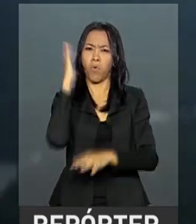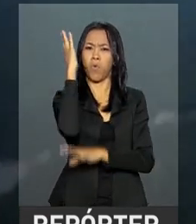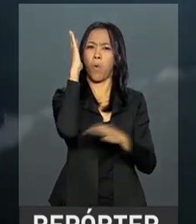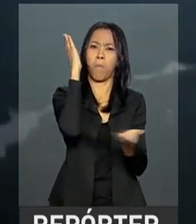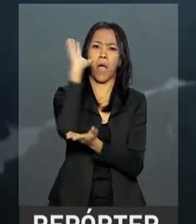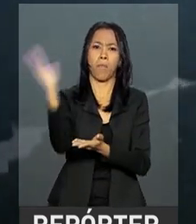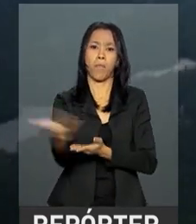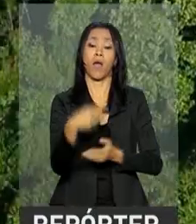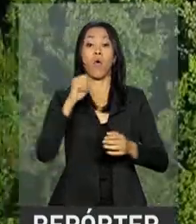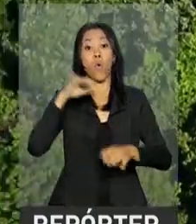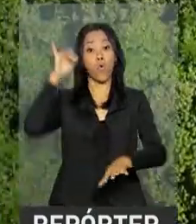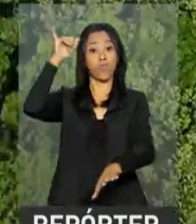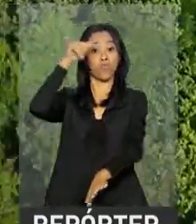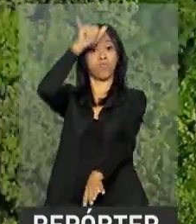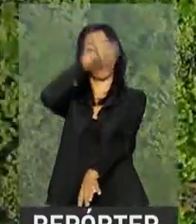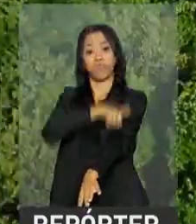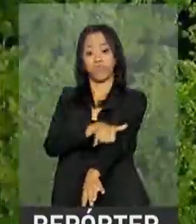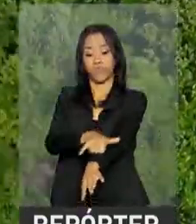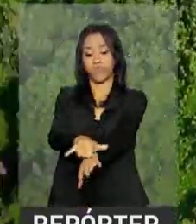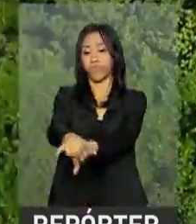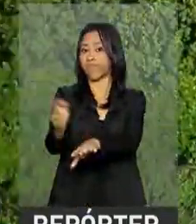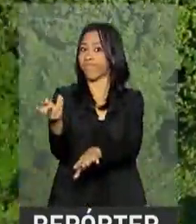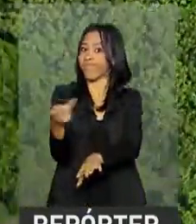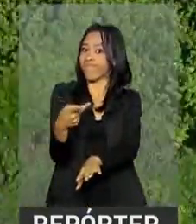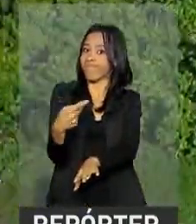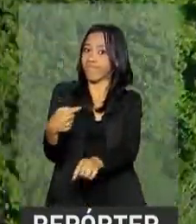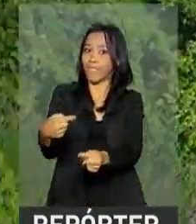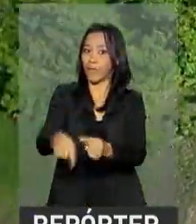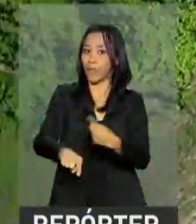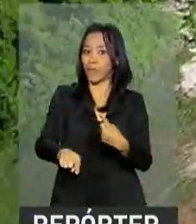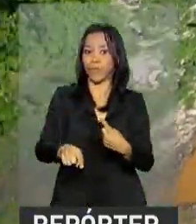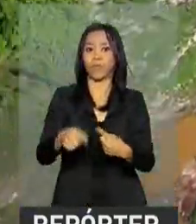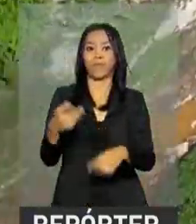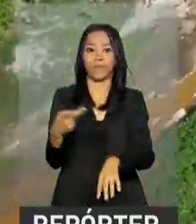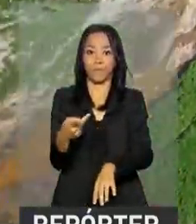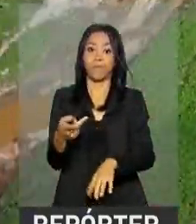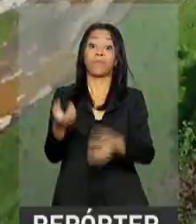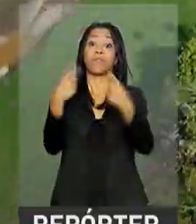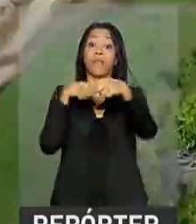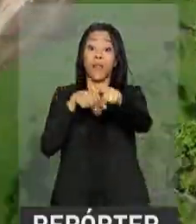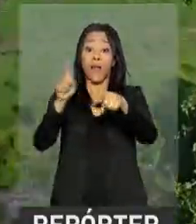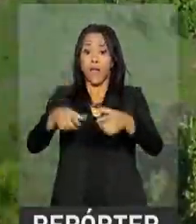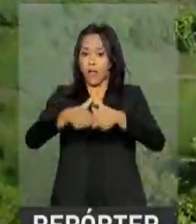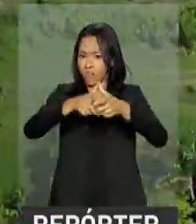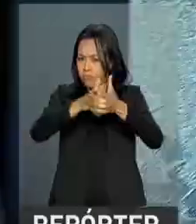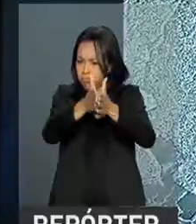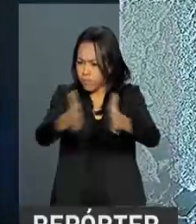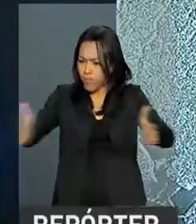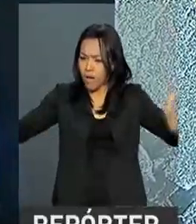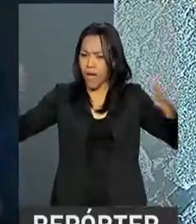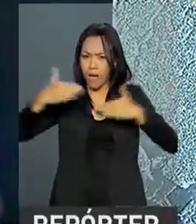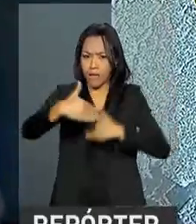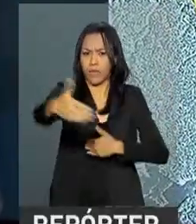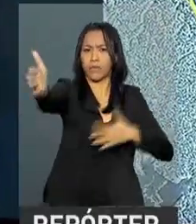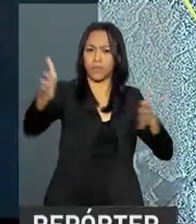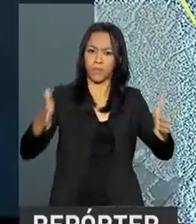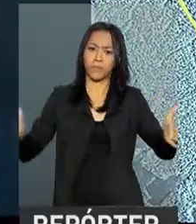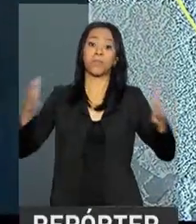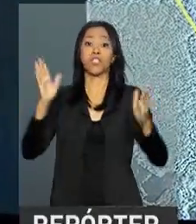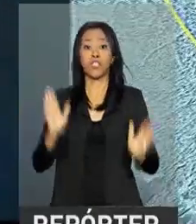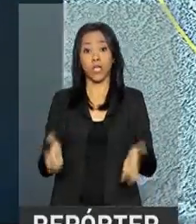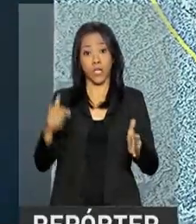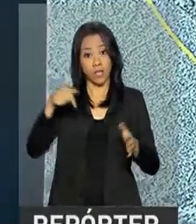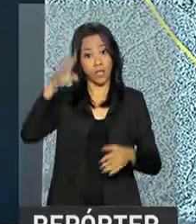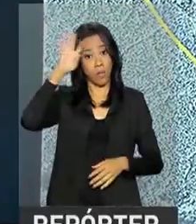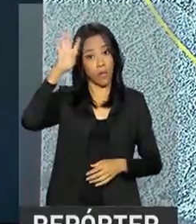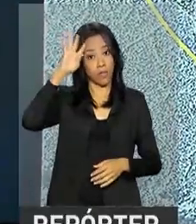pouso irregulares por mês são cerca de 357 mil quilômetros quadrados de área monitorada e foi anunciada nesta quarta-feira